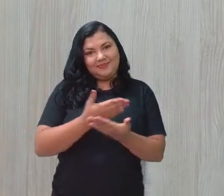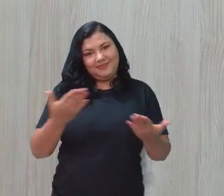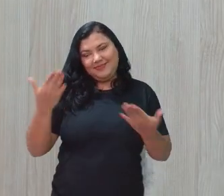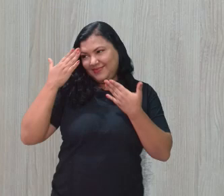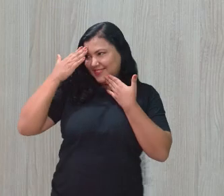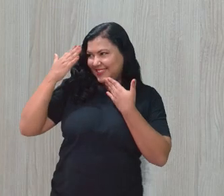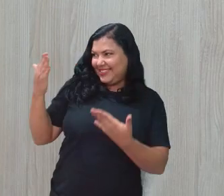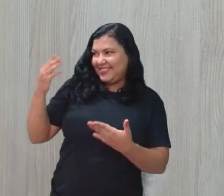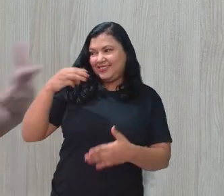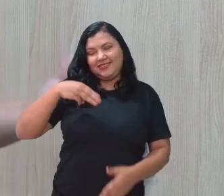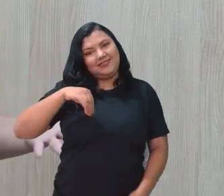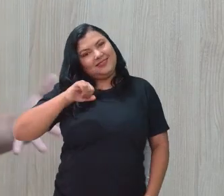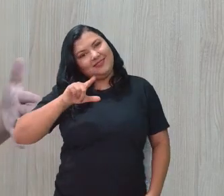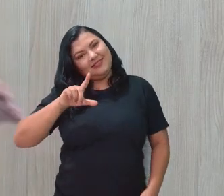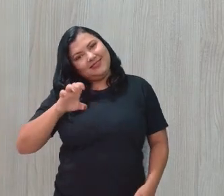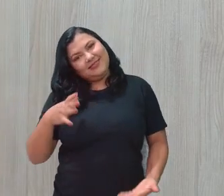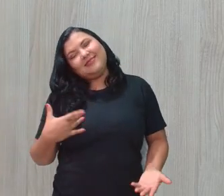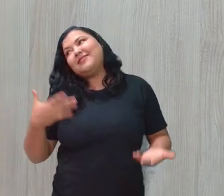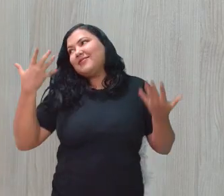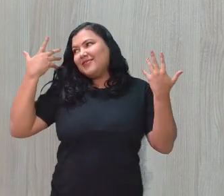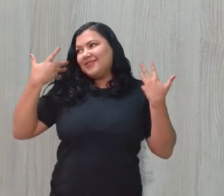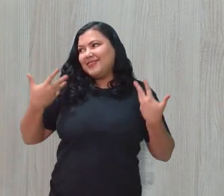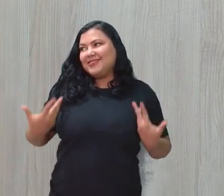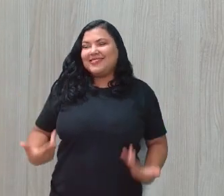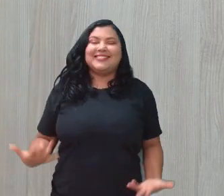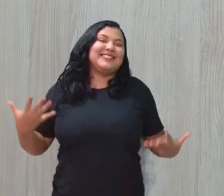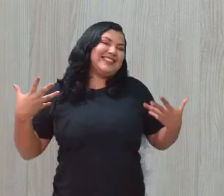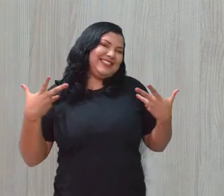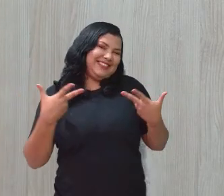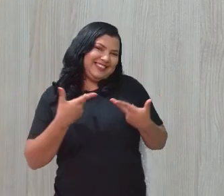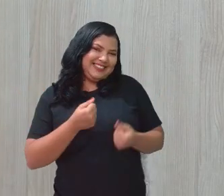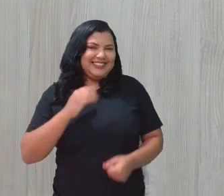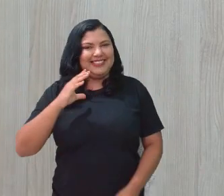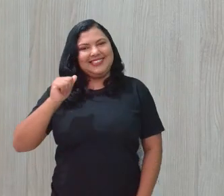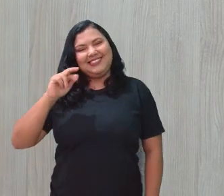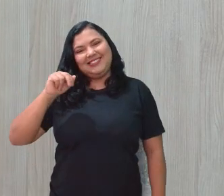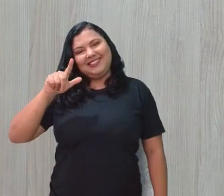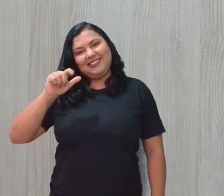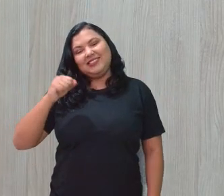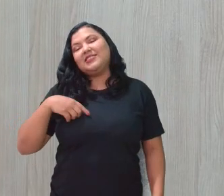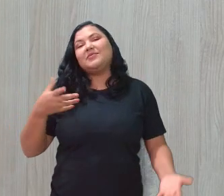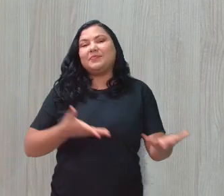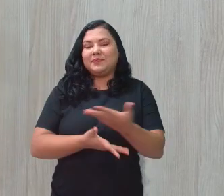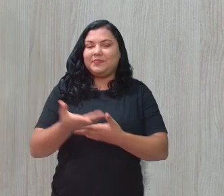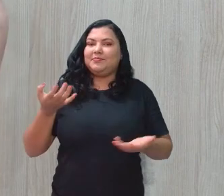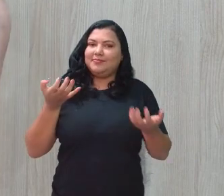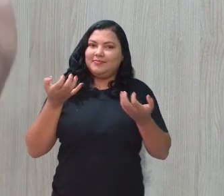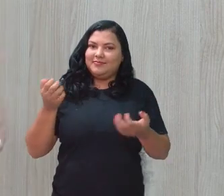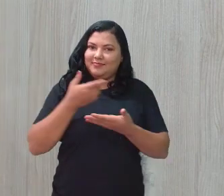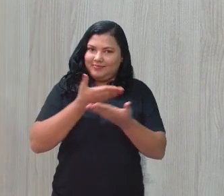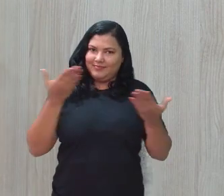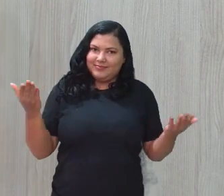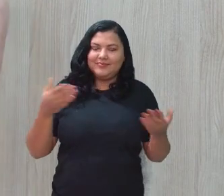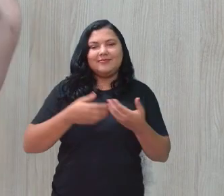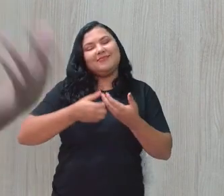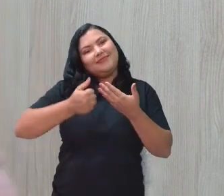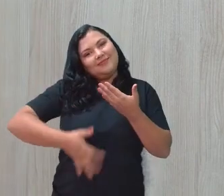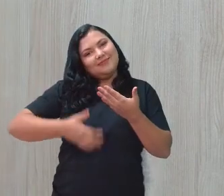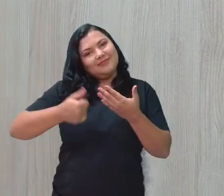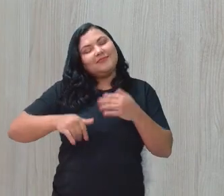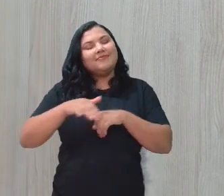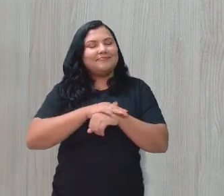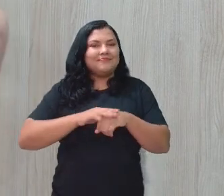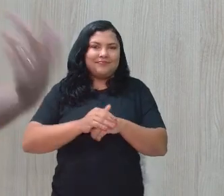Obrigada, Mili. Maravi Carla aqui, ó, só comandando o chat, participando. Quero ver vocês comentando.